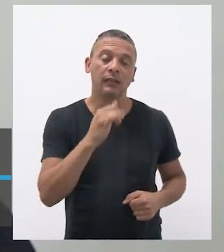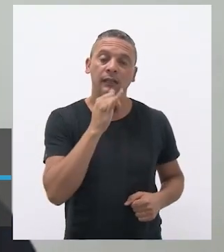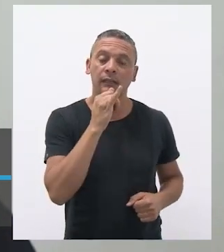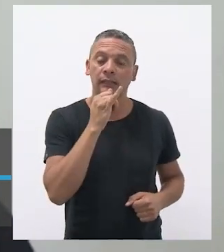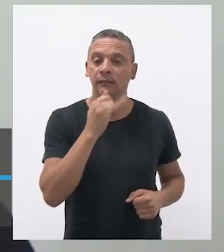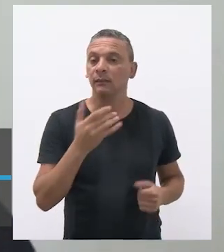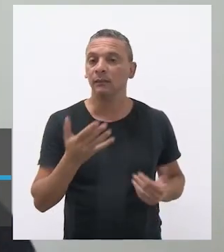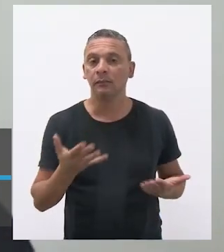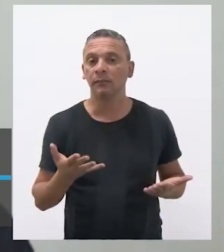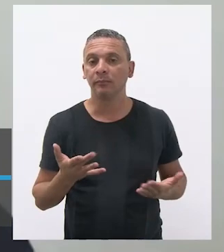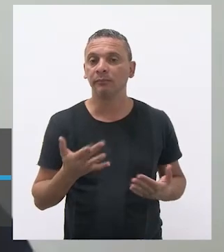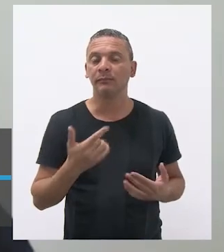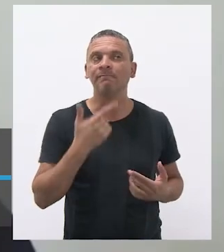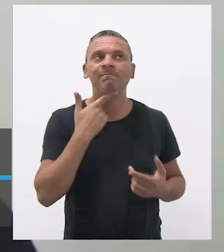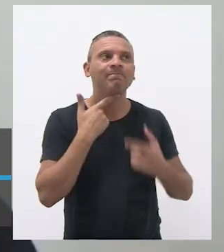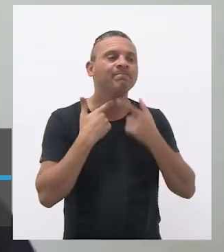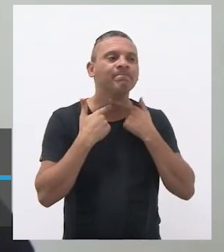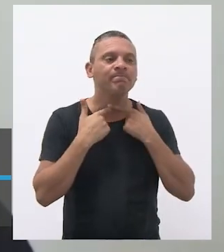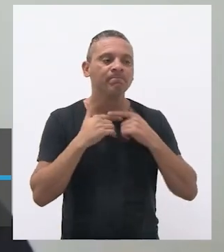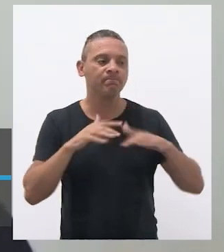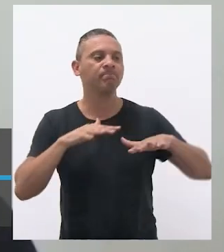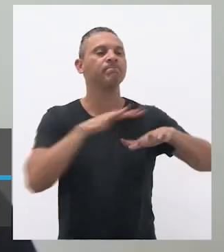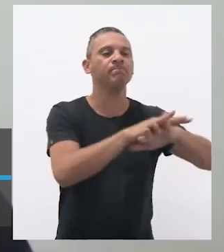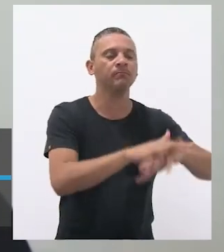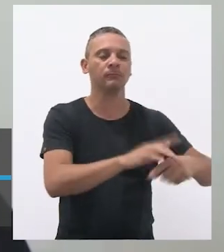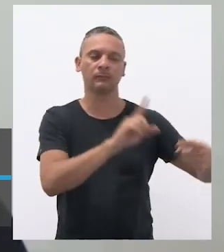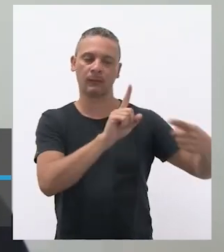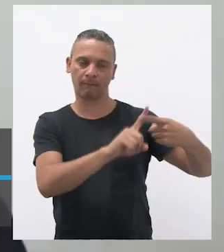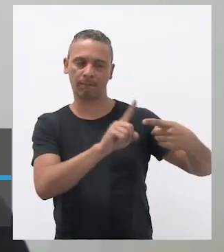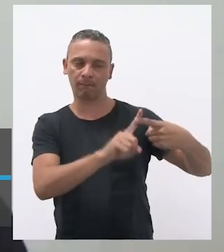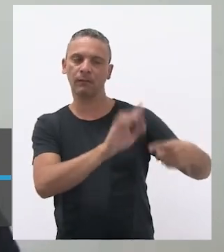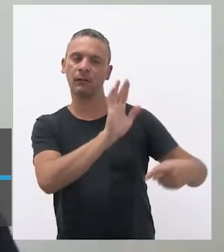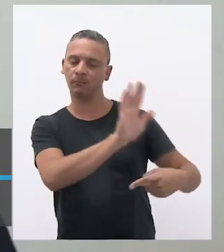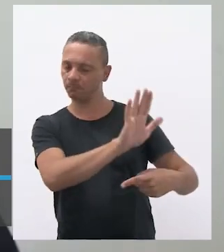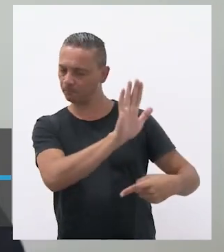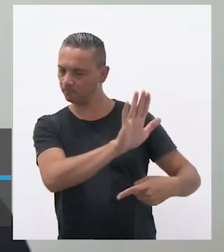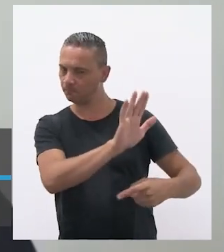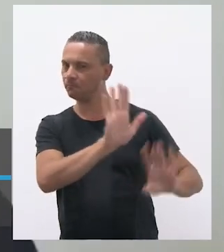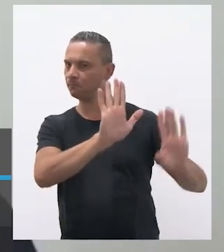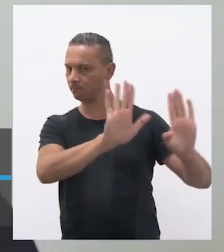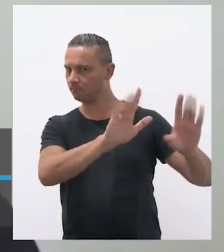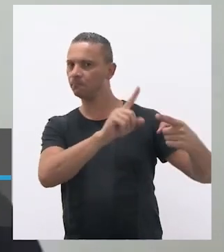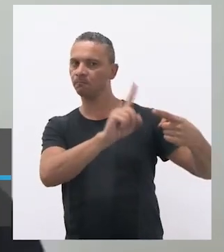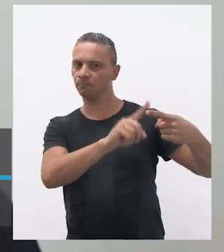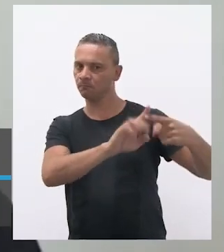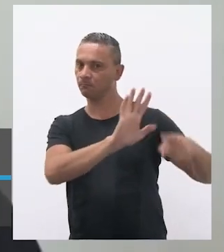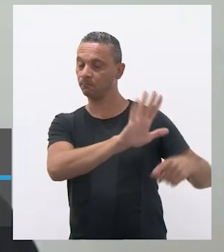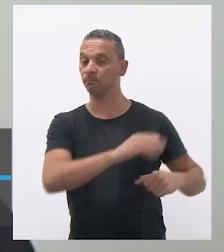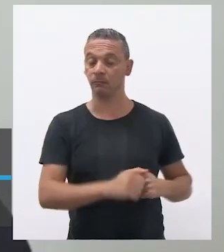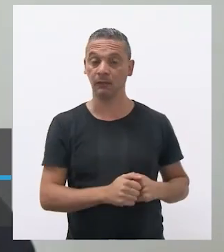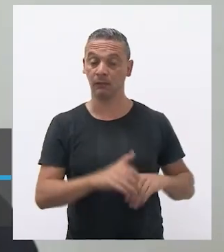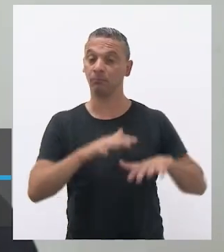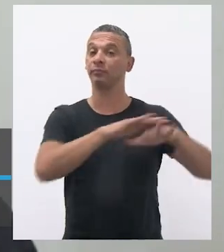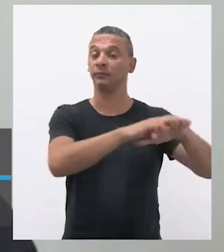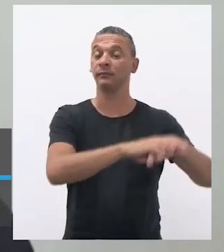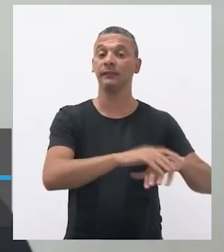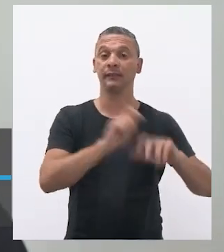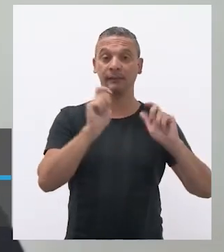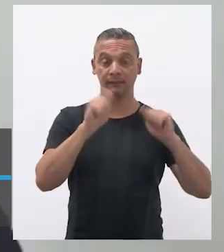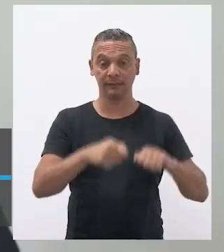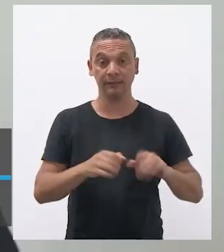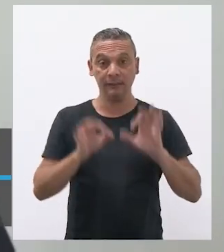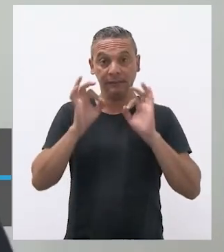E terceiro, porque é um tipo de violência que, embora ela possa ter os seus efeitos, suas consequências